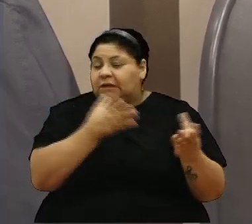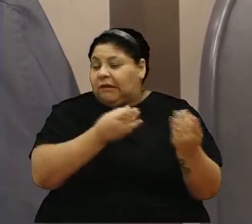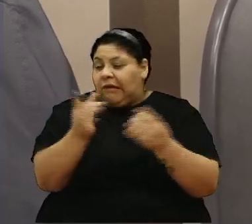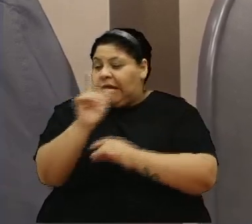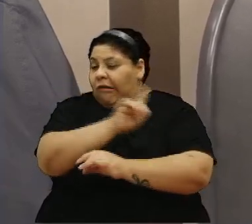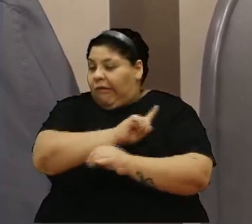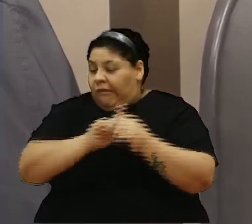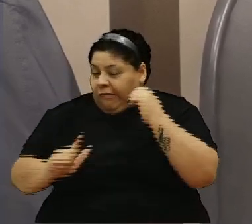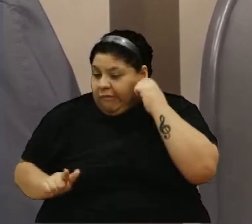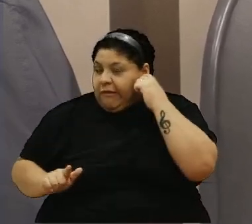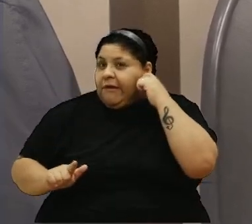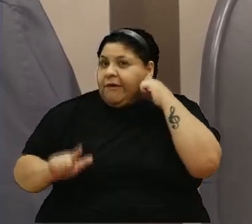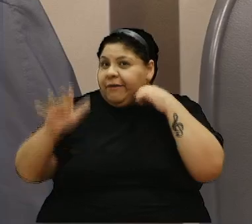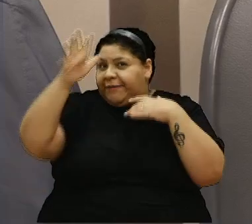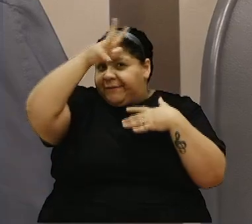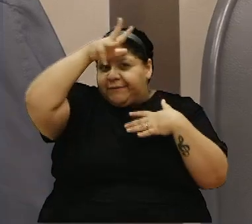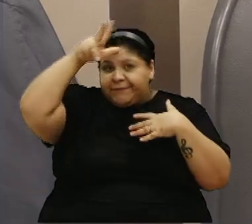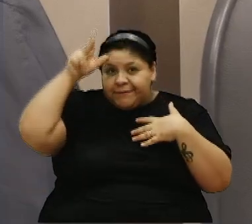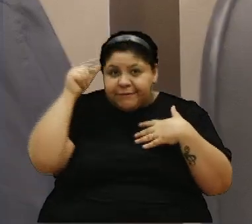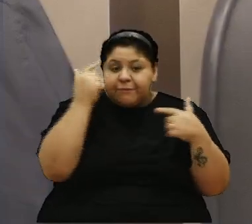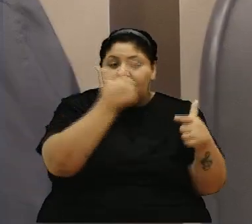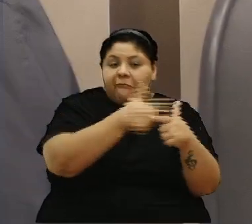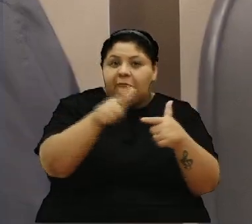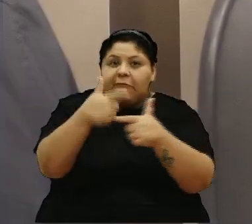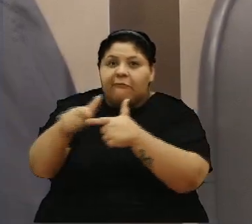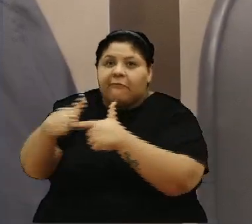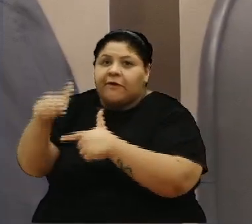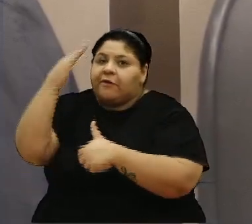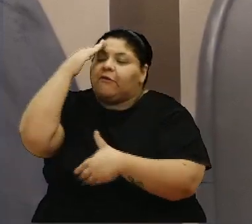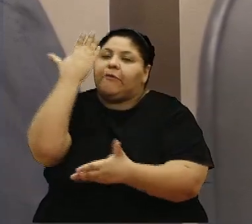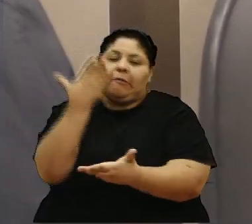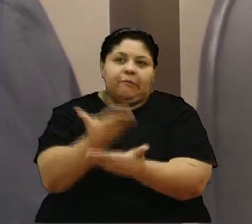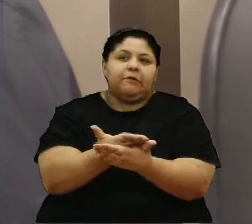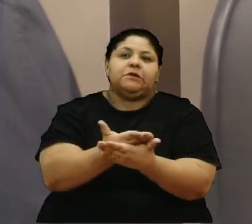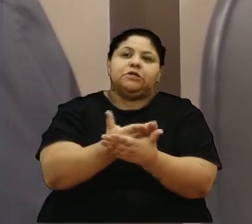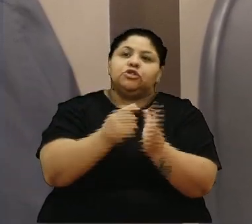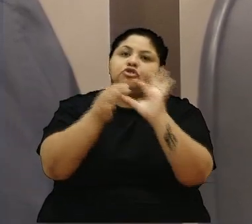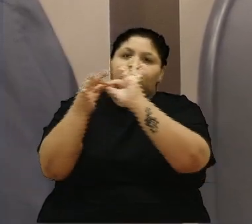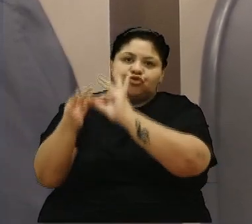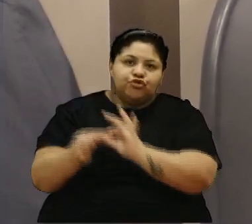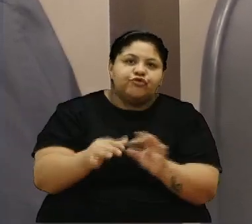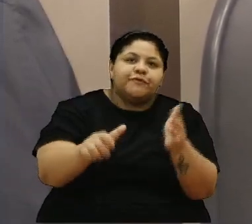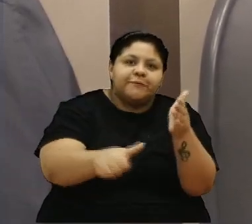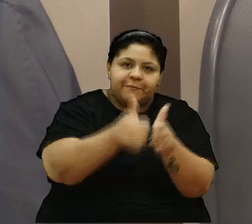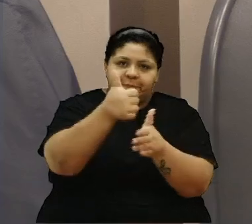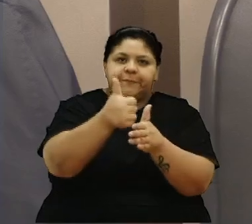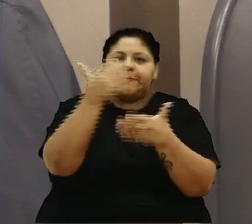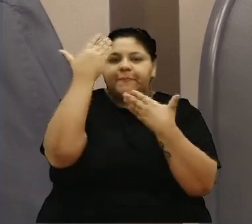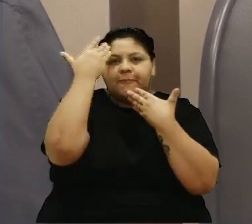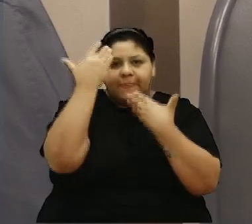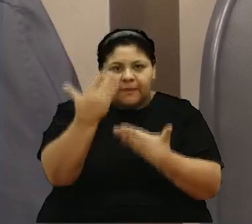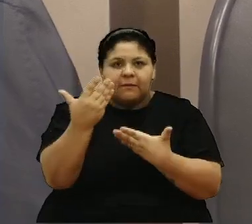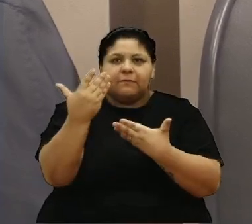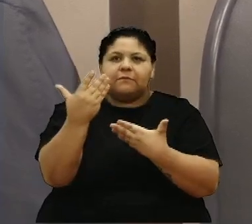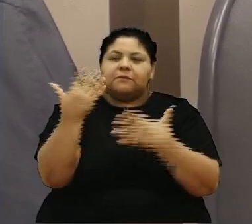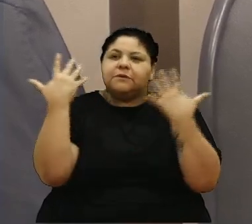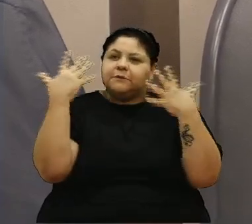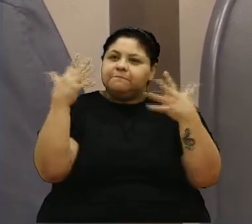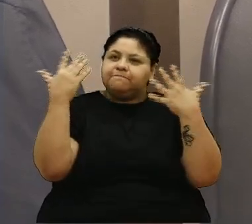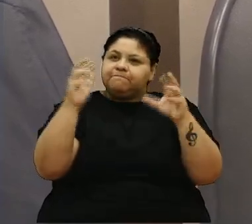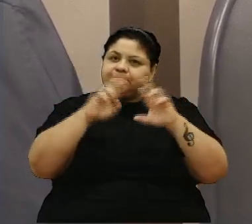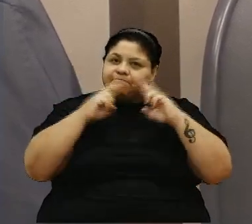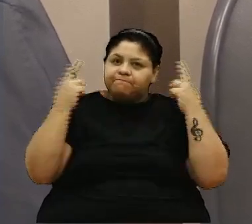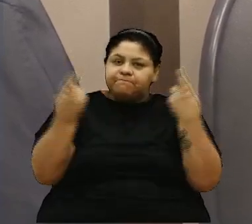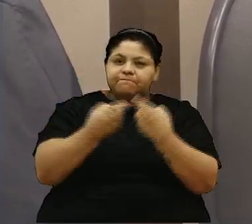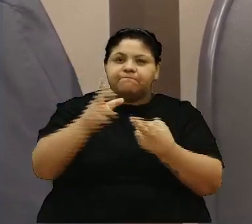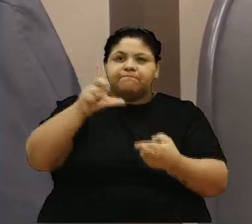governo é uma prefeitura com muitos problemas, mas eu acredito que se a gente se unir vai ser melhor. Então, parabéns pela condução ali da reunião que a gente